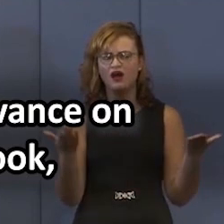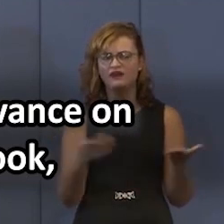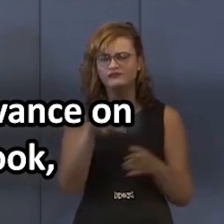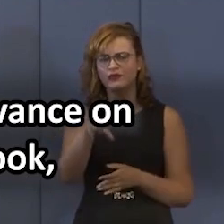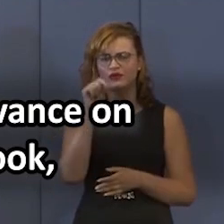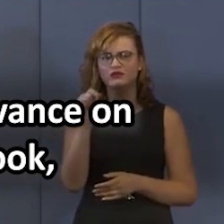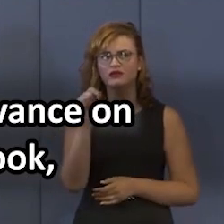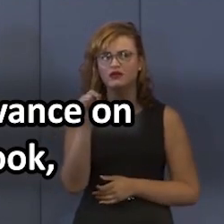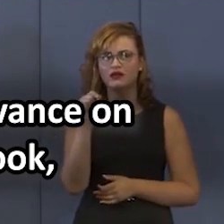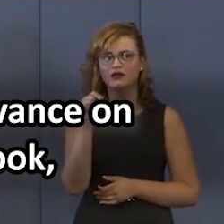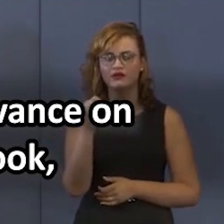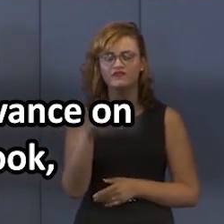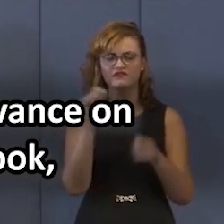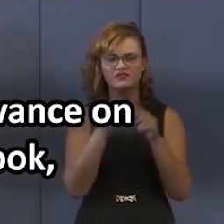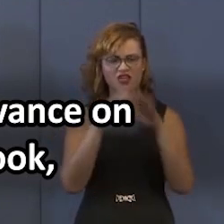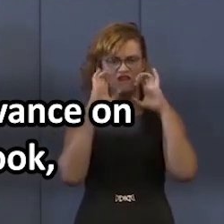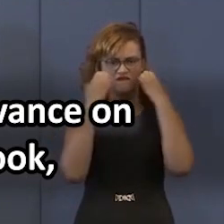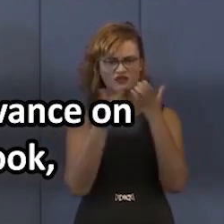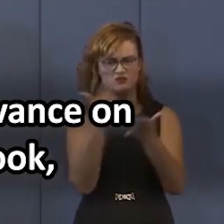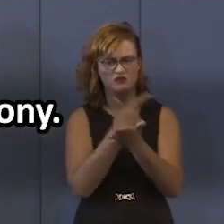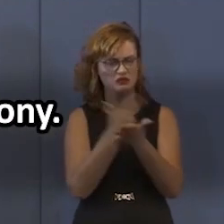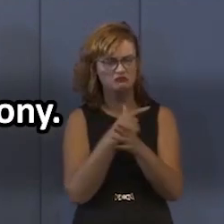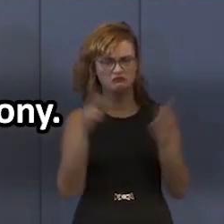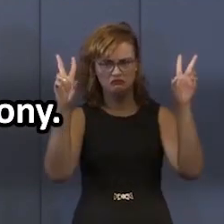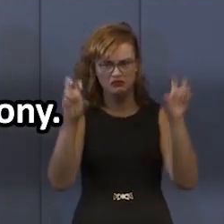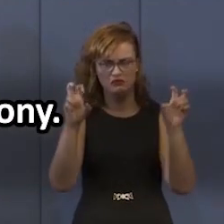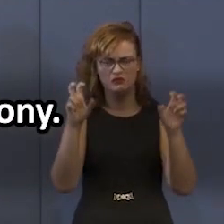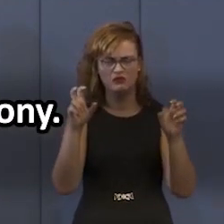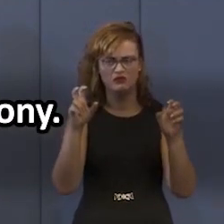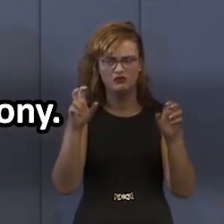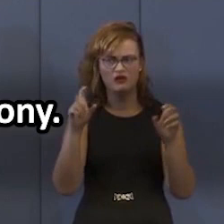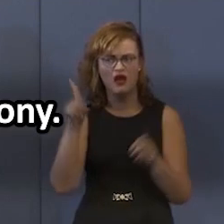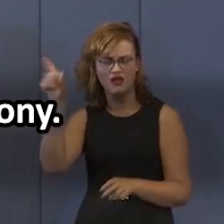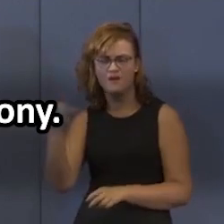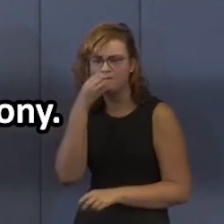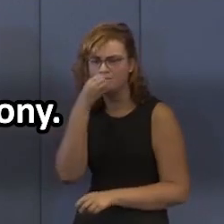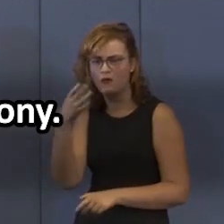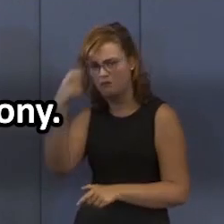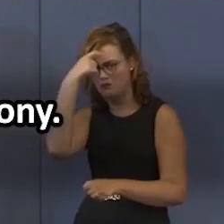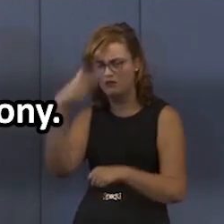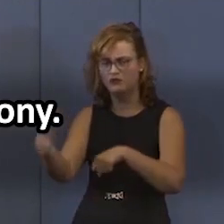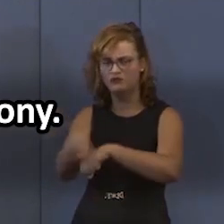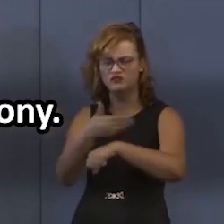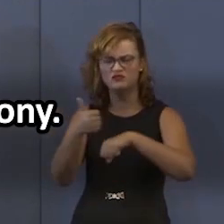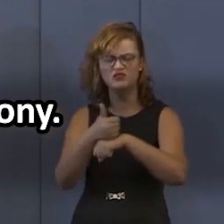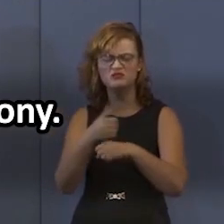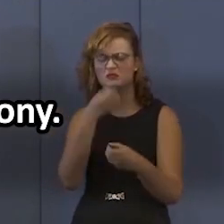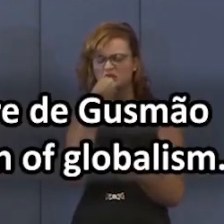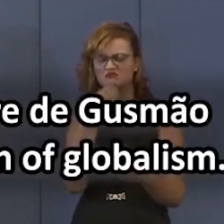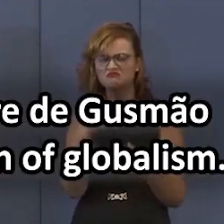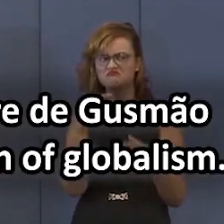escolheu fazer um evento sobre esse livro, A Virtude do Nacionalismo, do Yoram